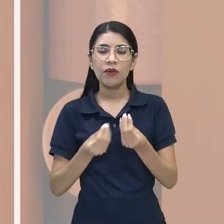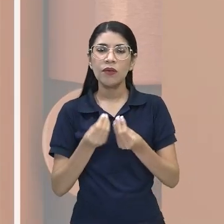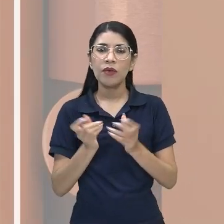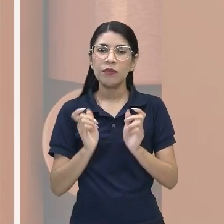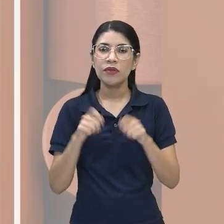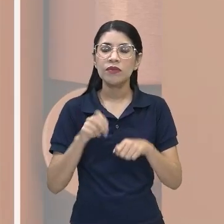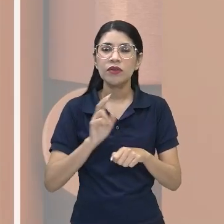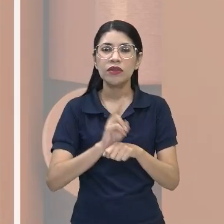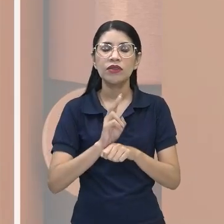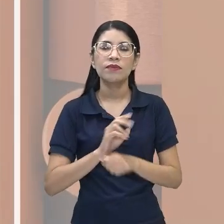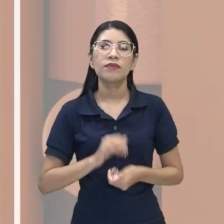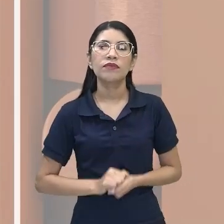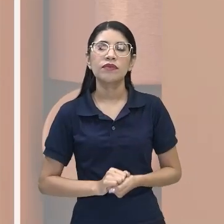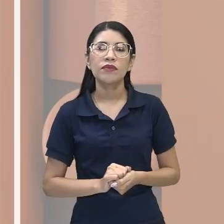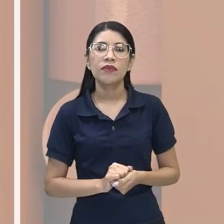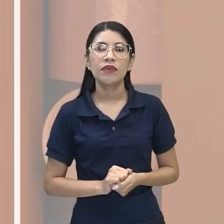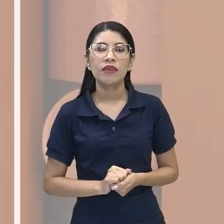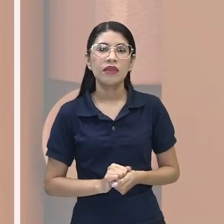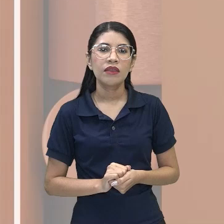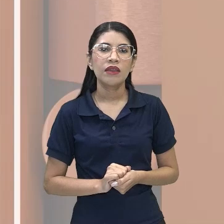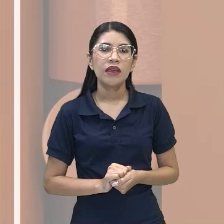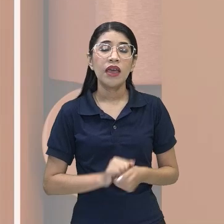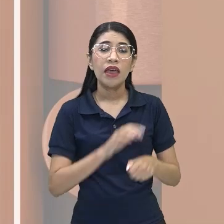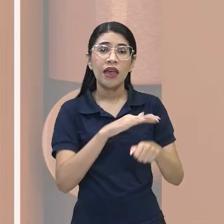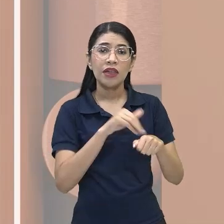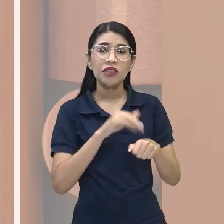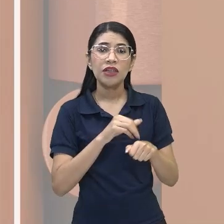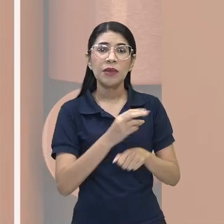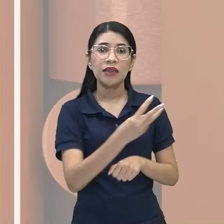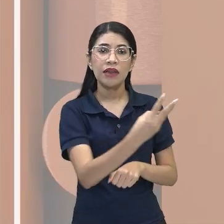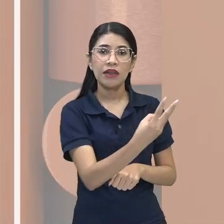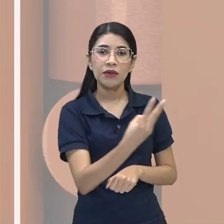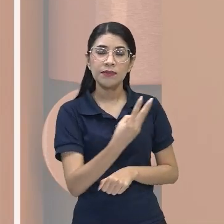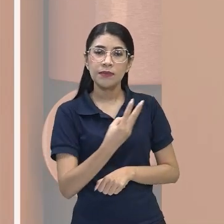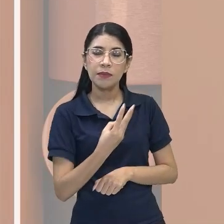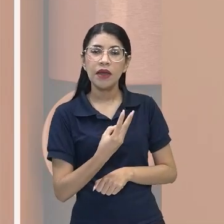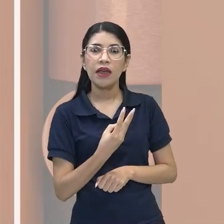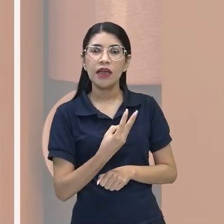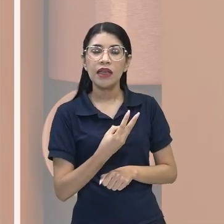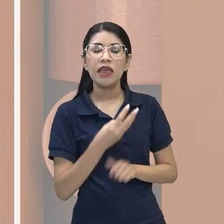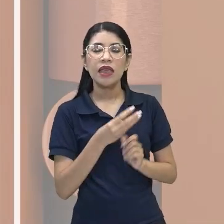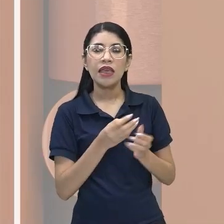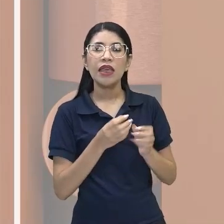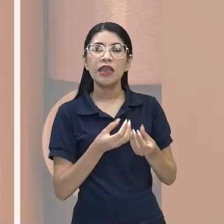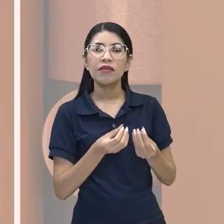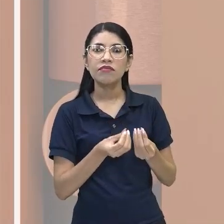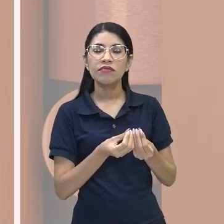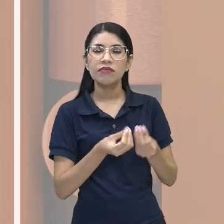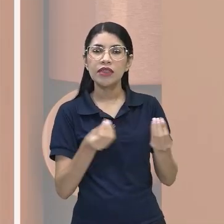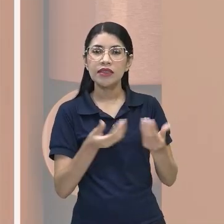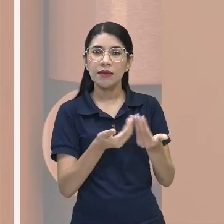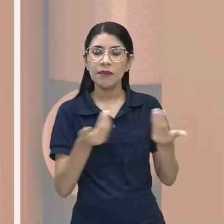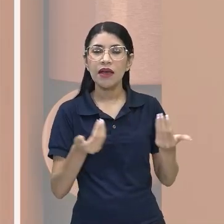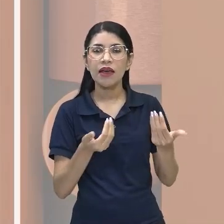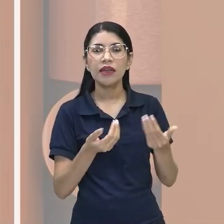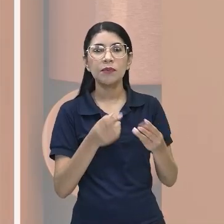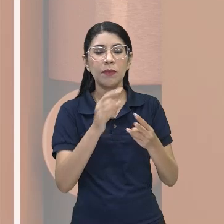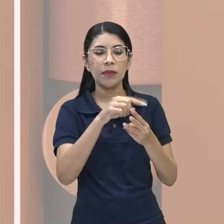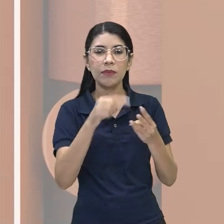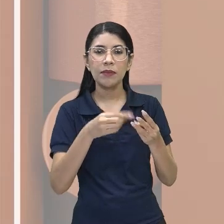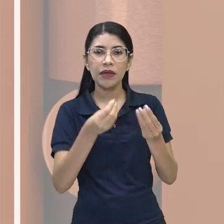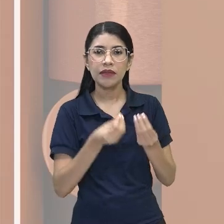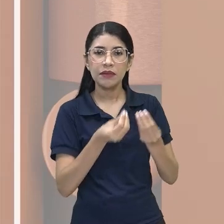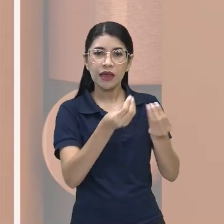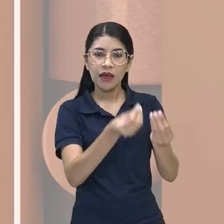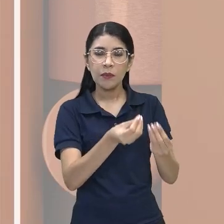Ele chama 3 nobres de sua confiança e divide a sua porção territorial em 3 e